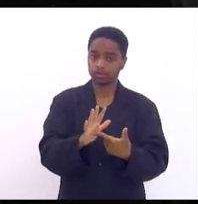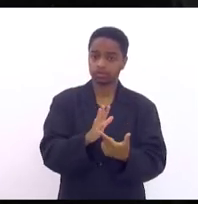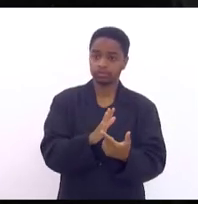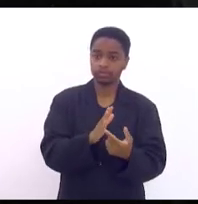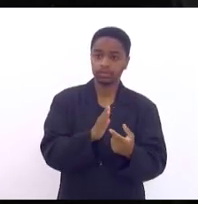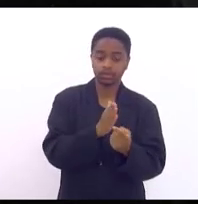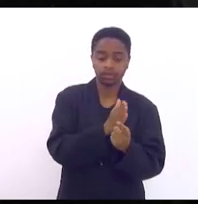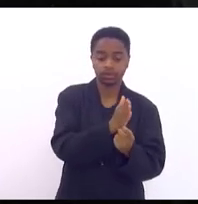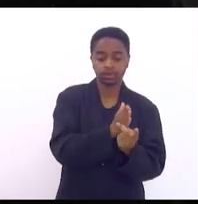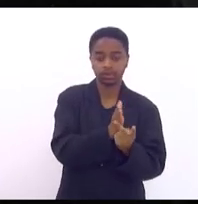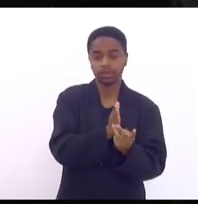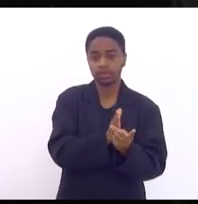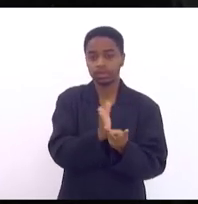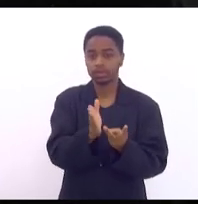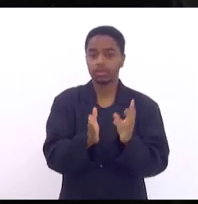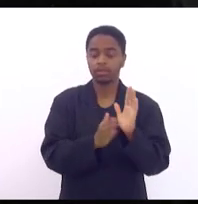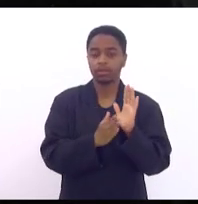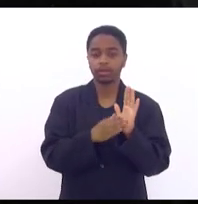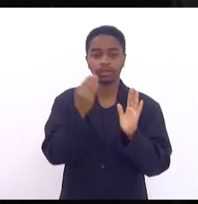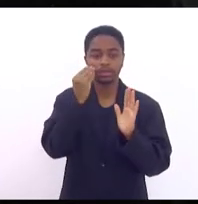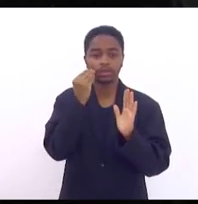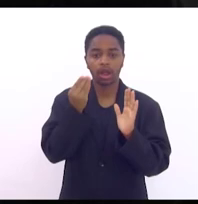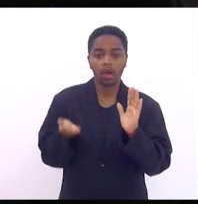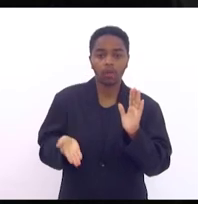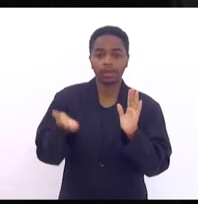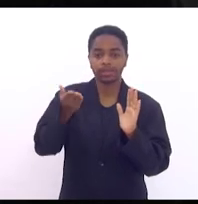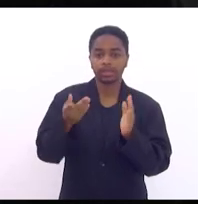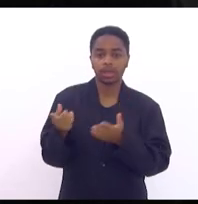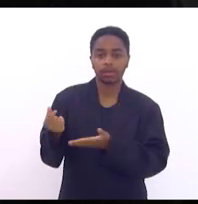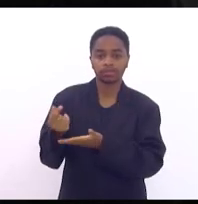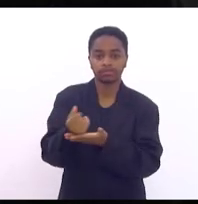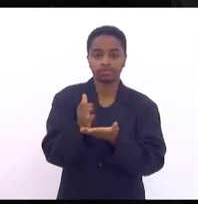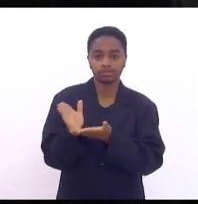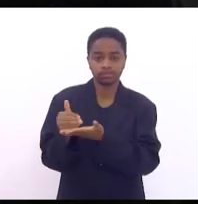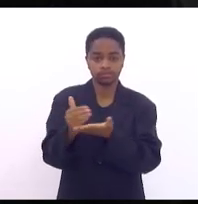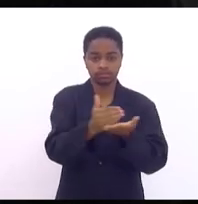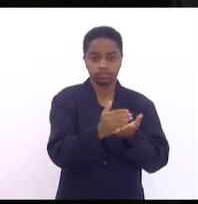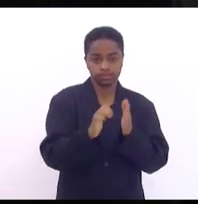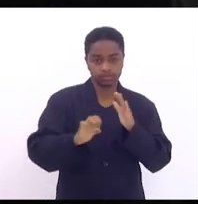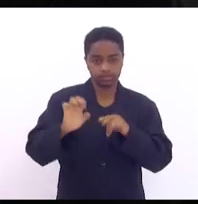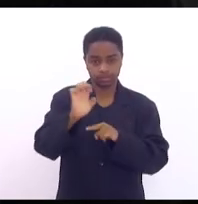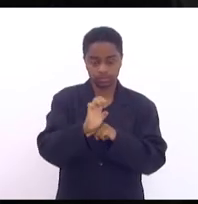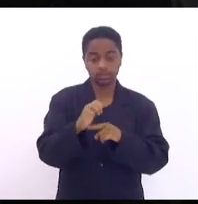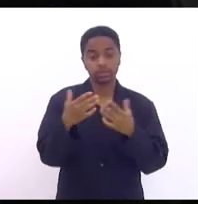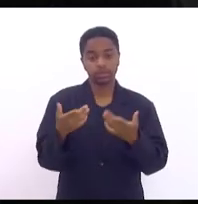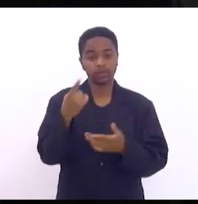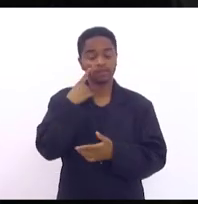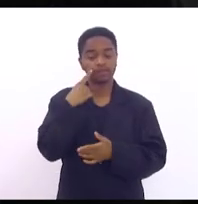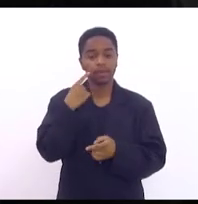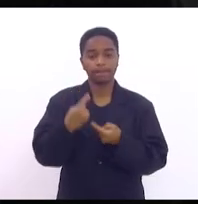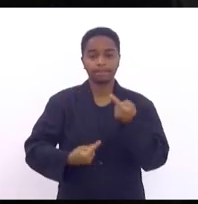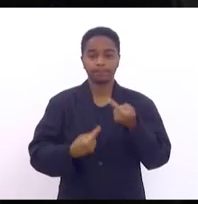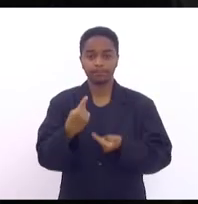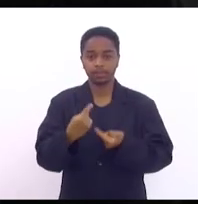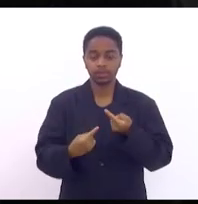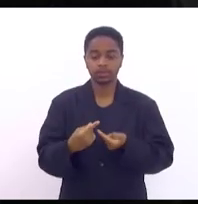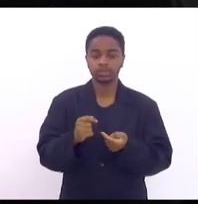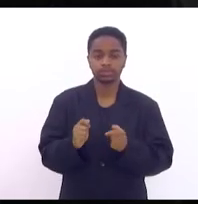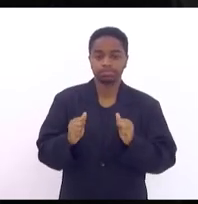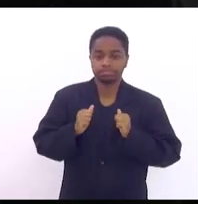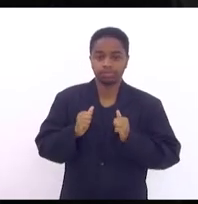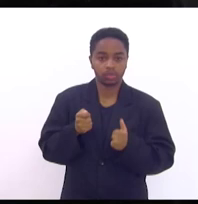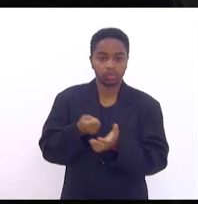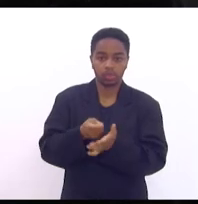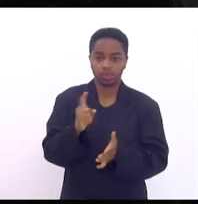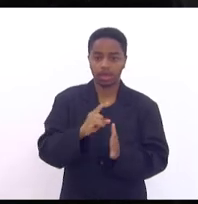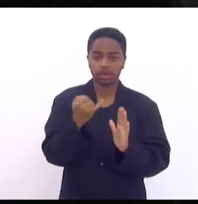3 propostas para ampliar a arrecadação do Estado. Então, rever a política de isenções fiscais, que está na casa de 22, né,